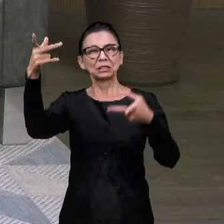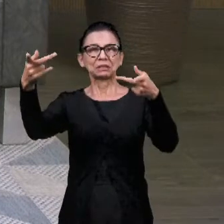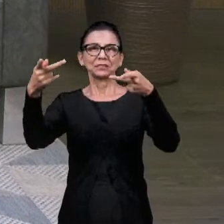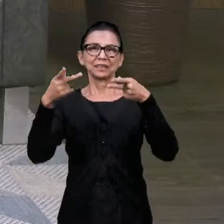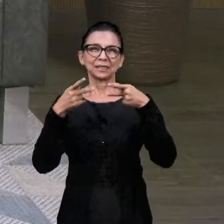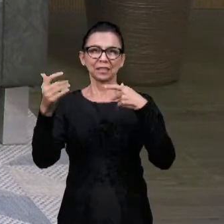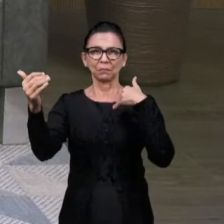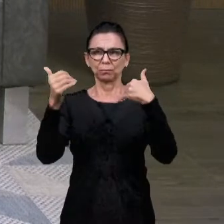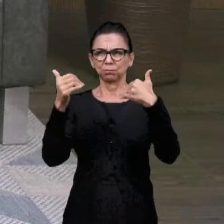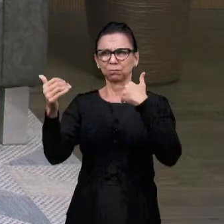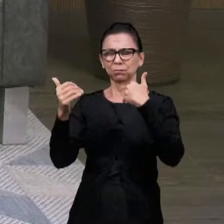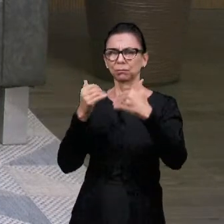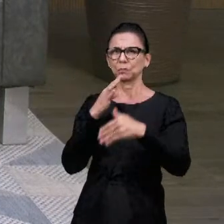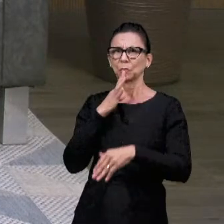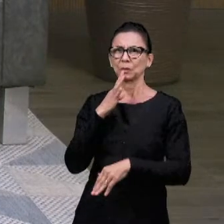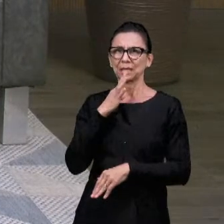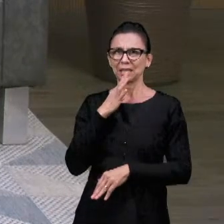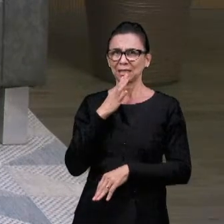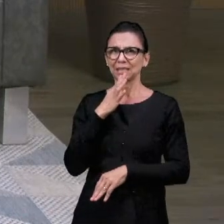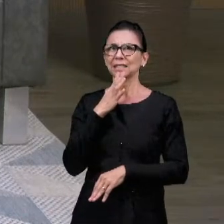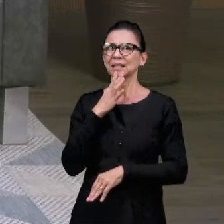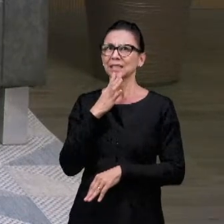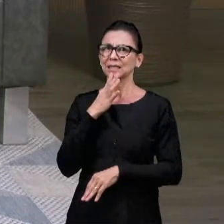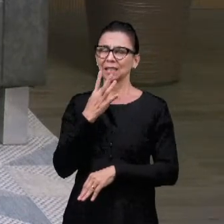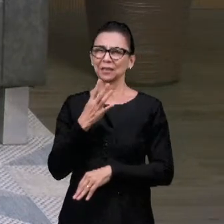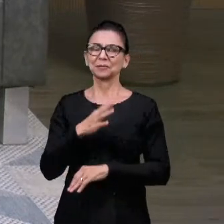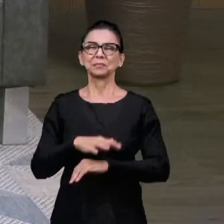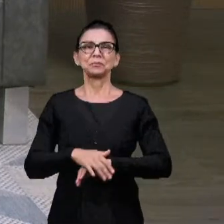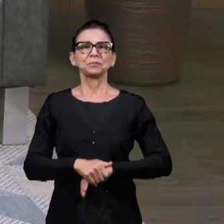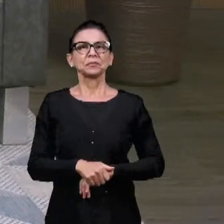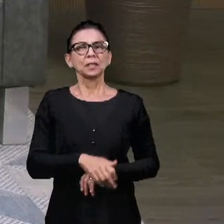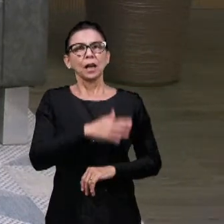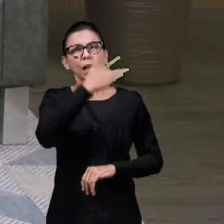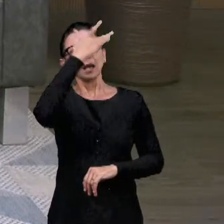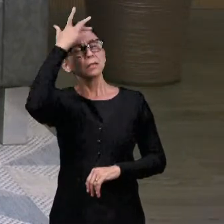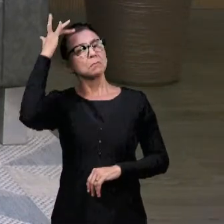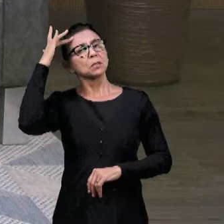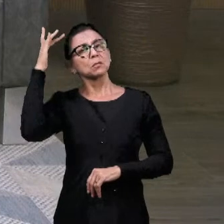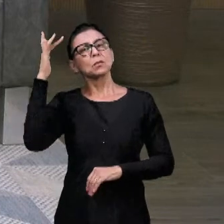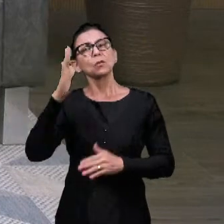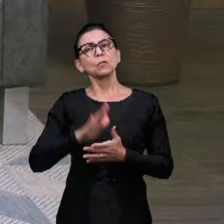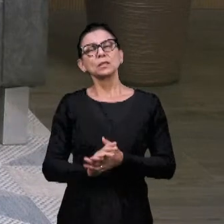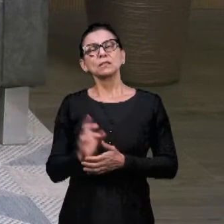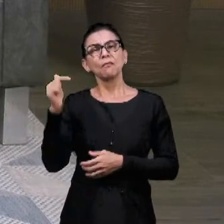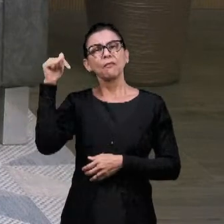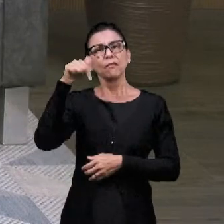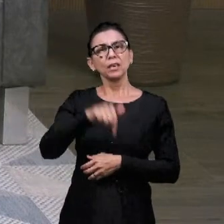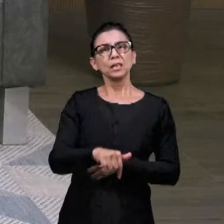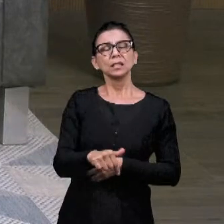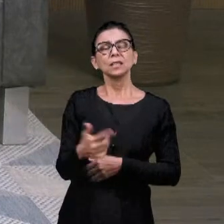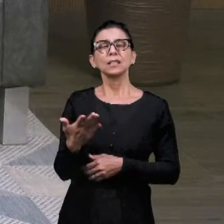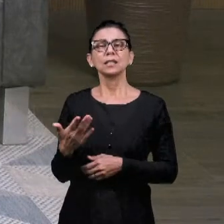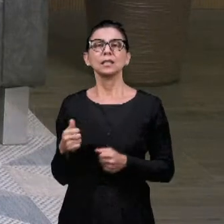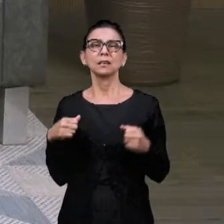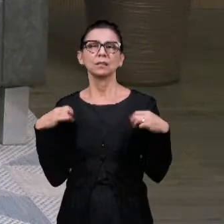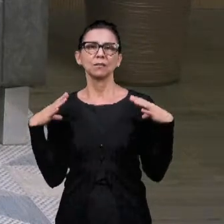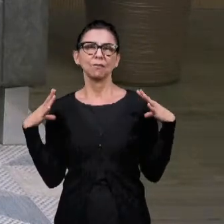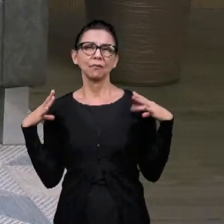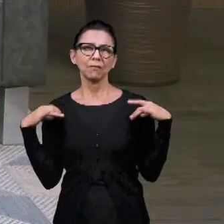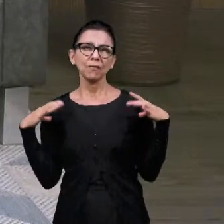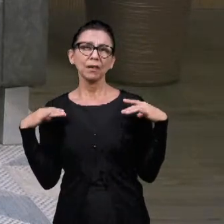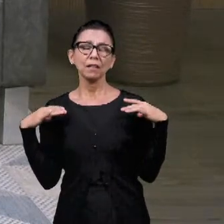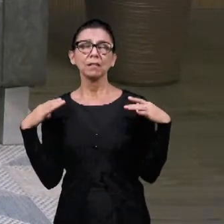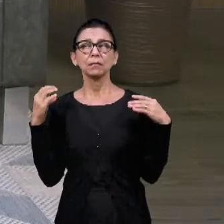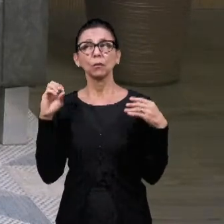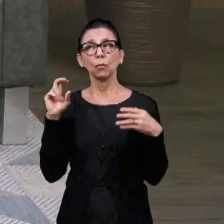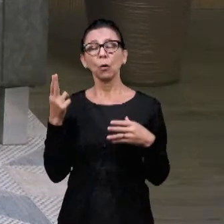aqui na rádio. Irmãos, né? Irmãos que são daqui de perto, ou que vêm passar férias aqui, ou que vêm para os seminários do Manaim, ou